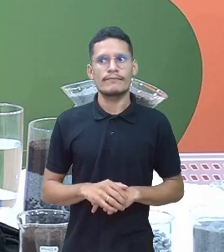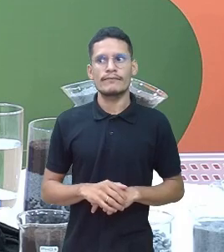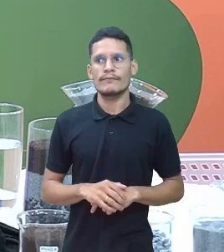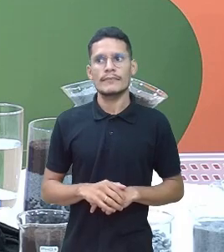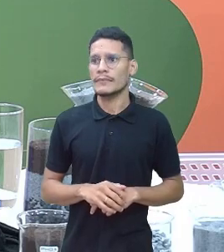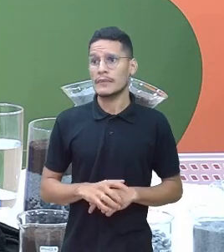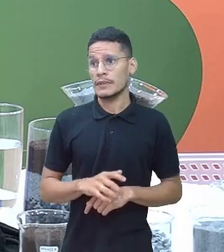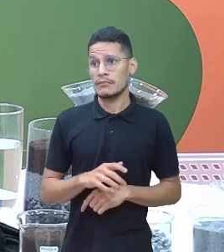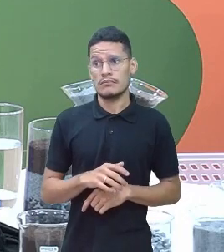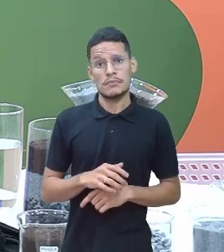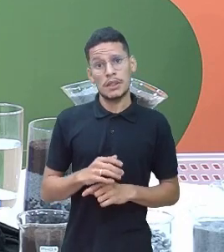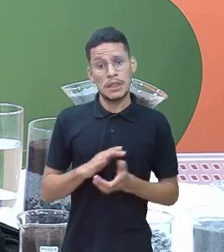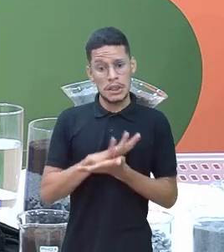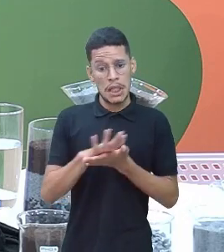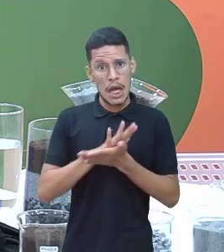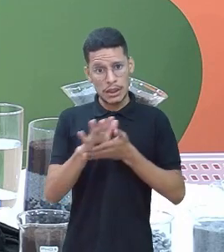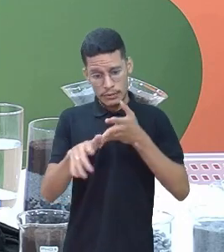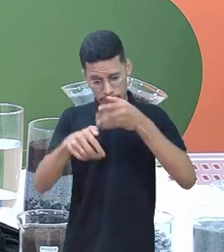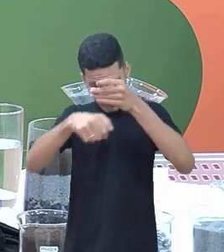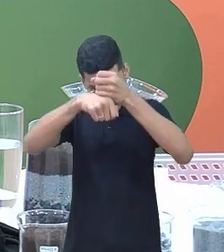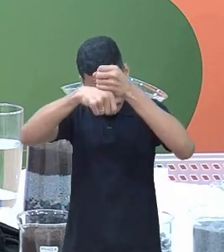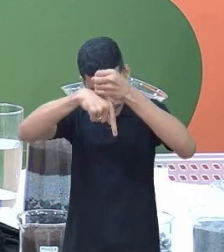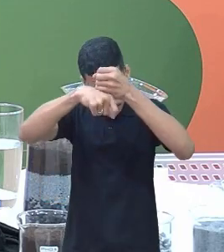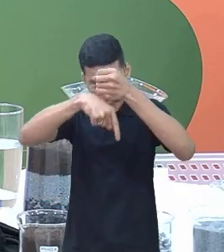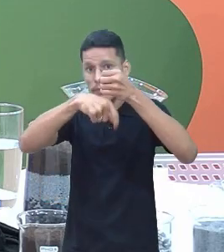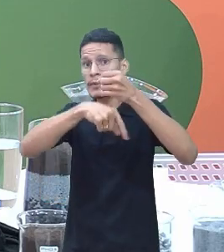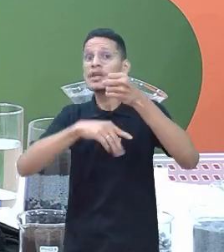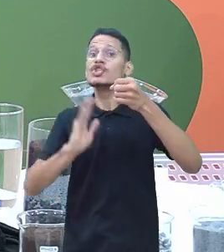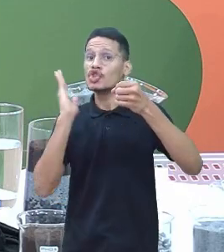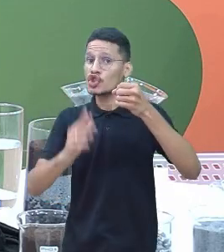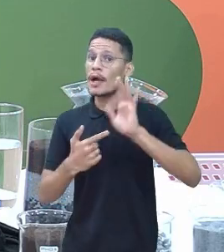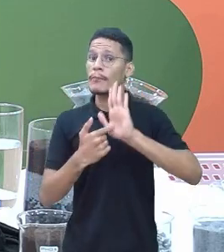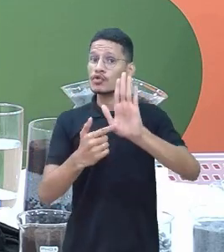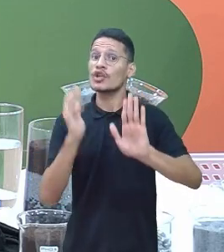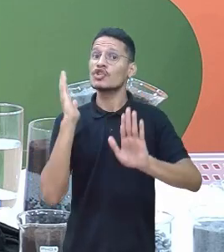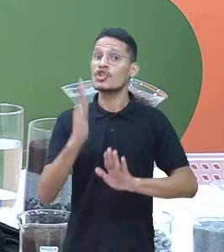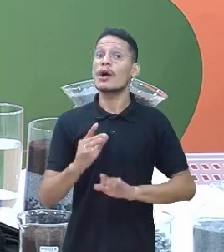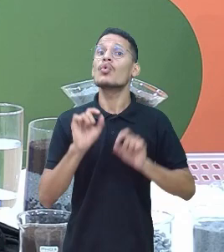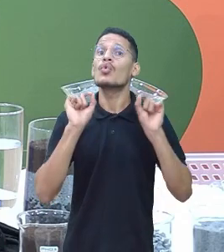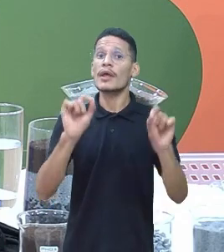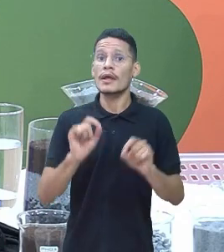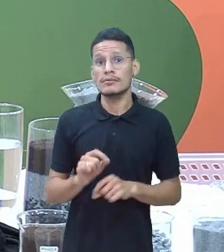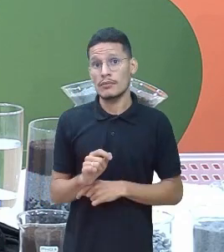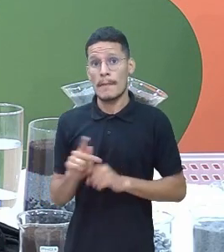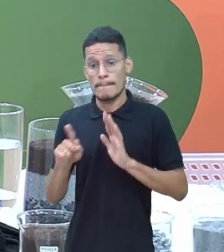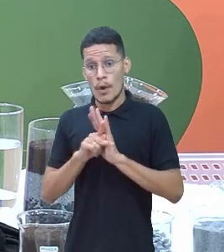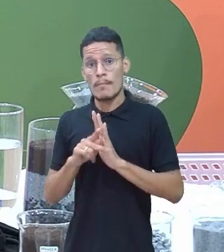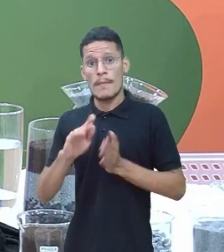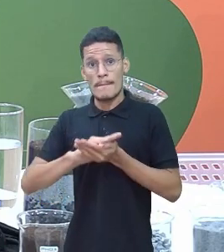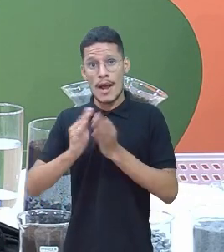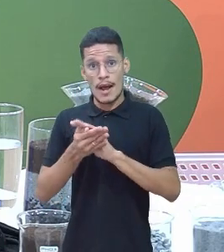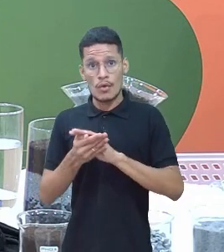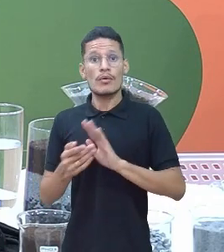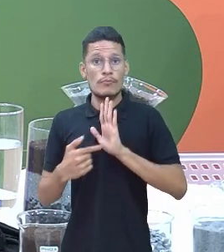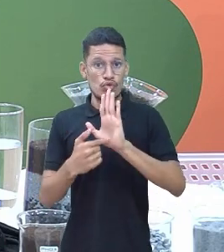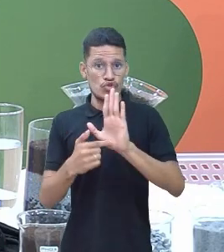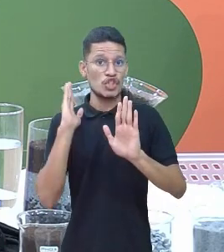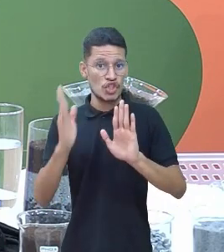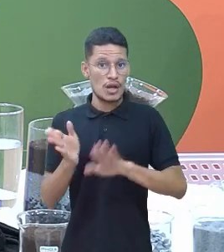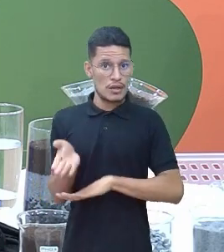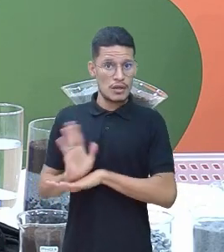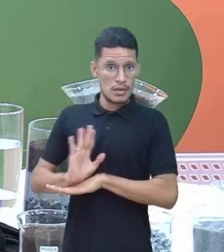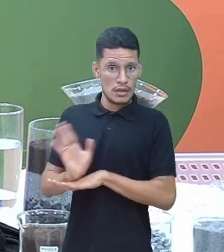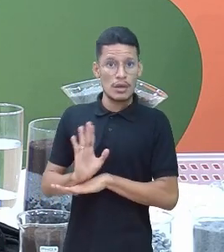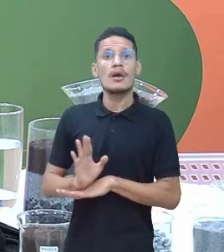Ele não vai deixar cair. A gente já viu aquele exemplo que eu dei a vocês do recipiente feito de barro. Não é isso?